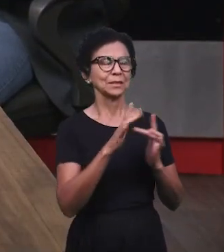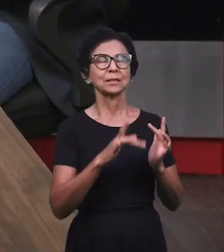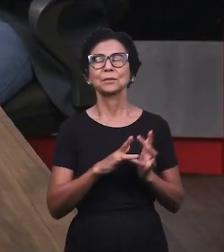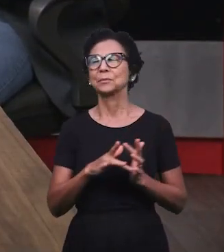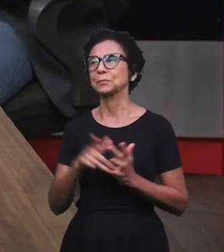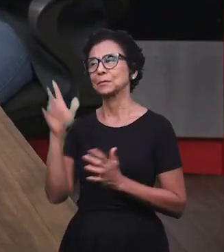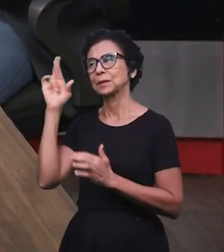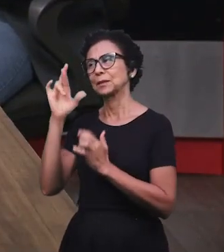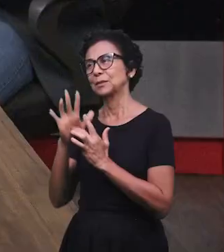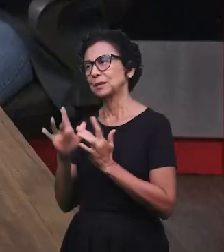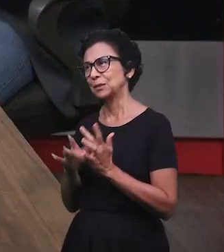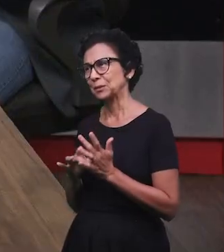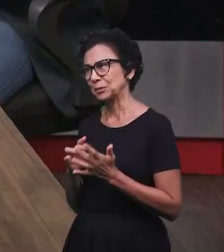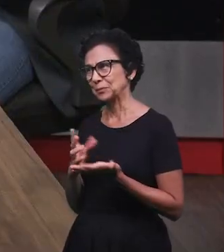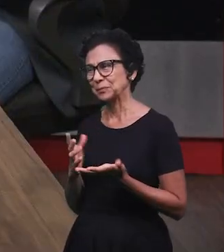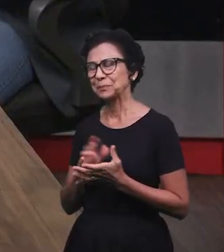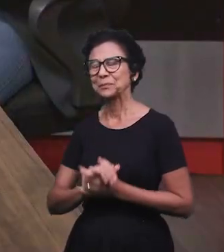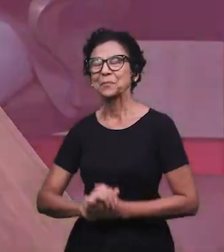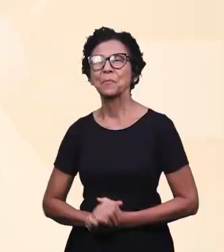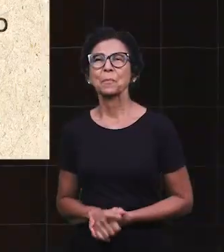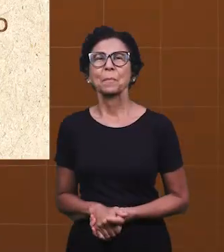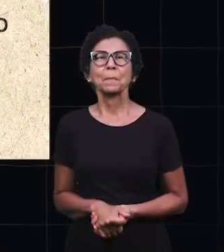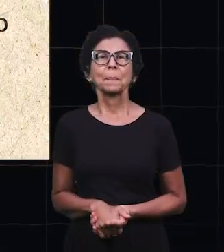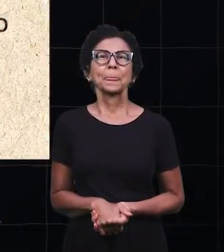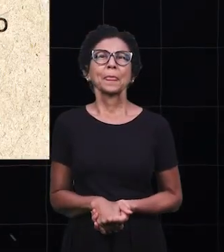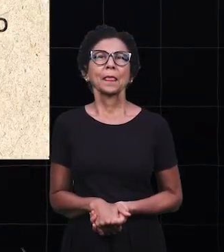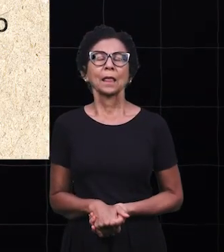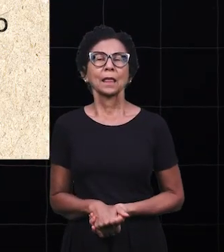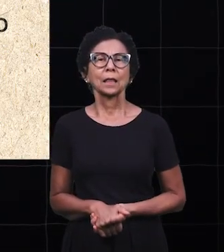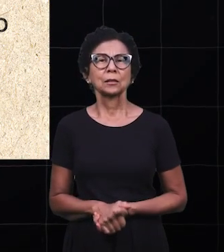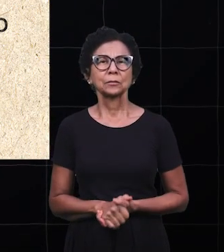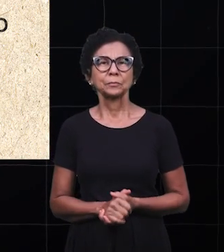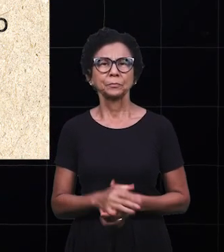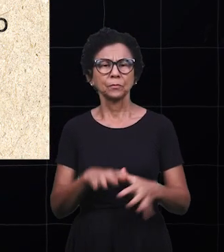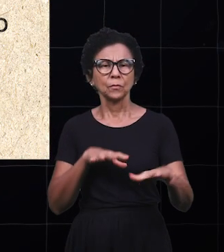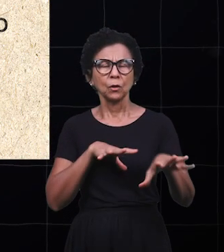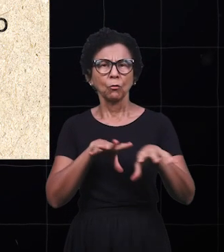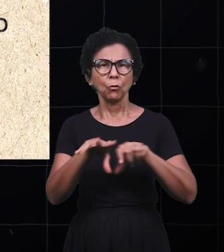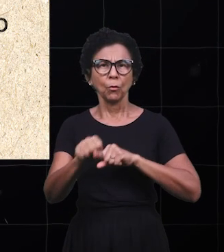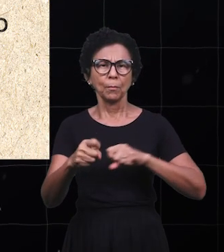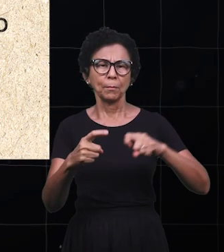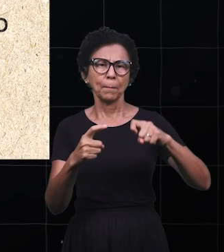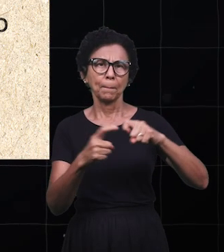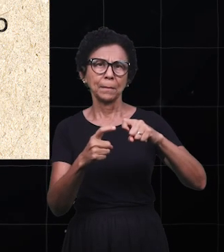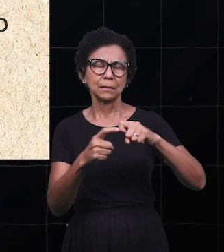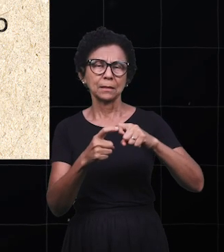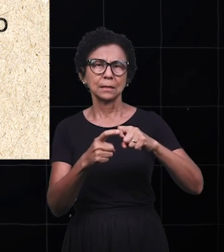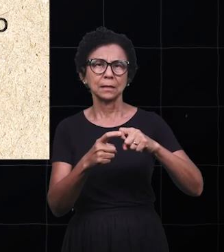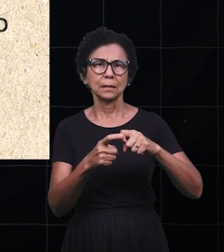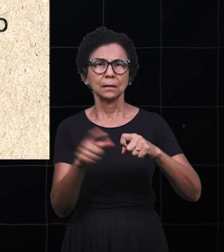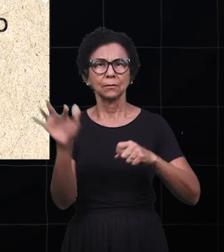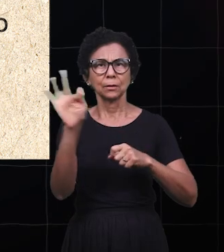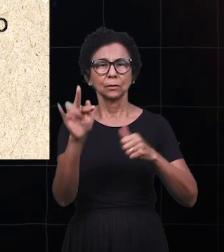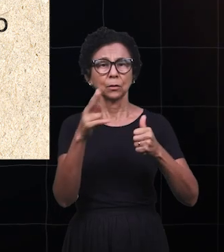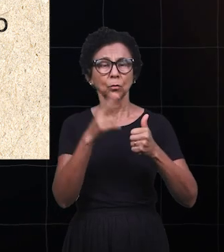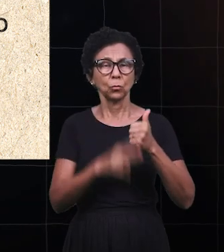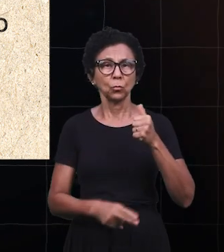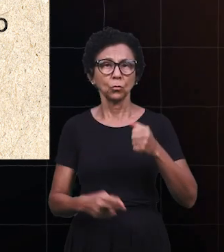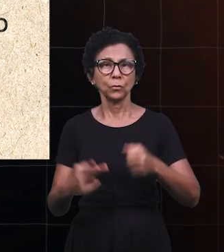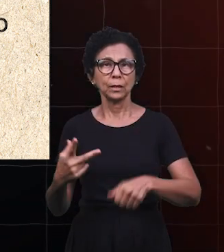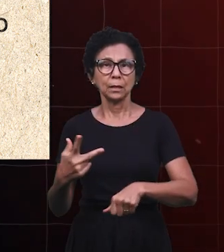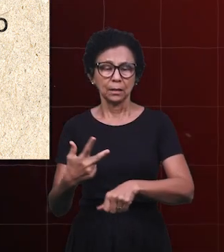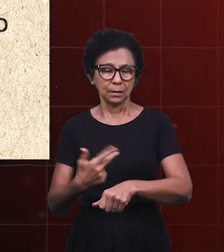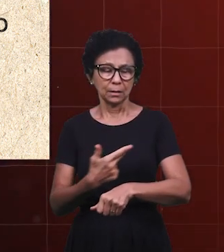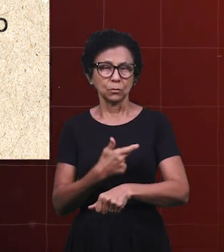Willer. Amém. Pastor Eduardo Rossetti, que é graduado em Medicina pela UFES, tem residência médica em Cirurgia Geral, é